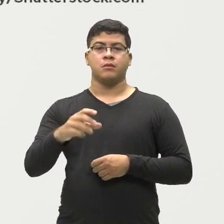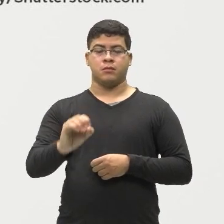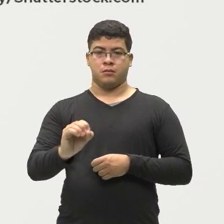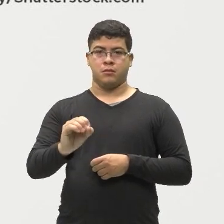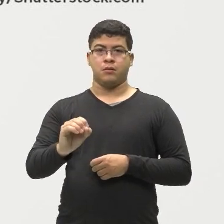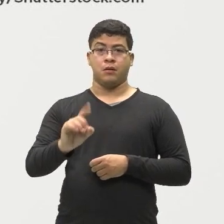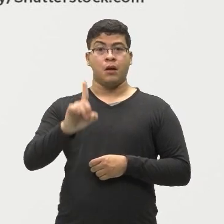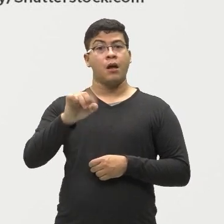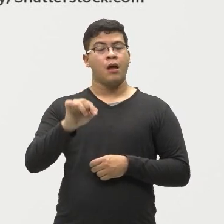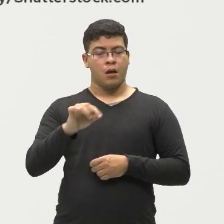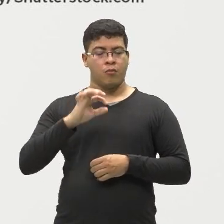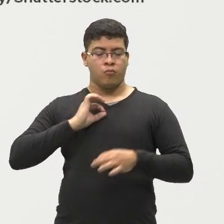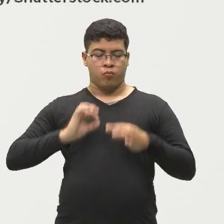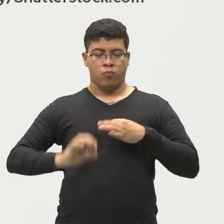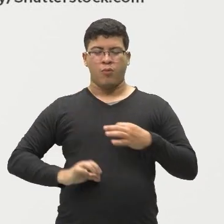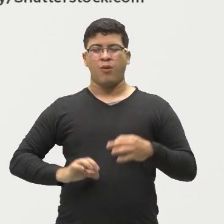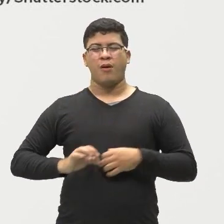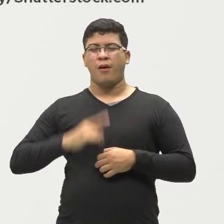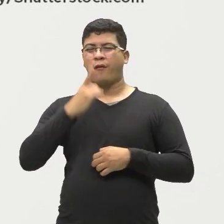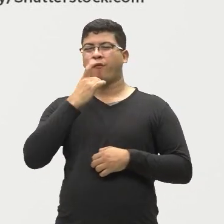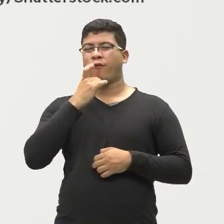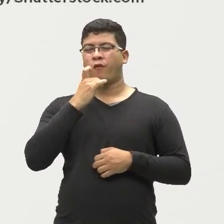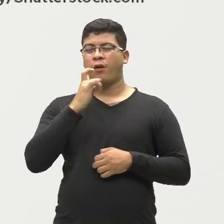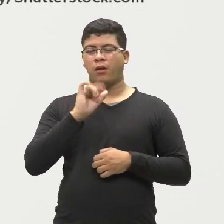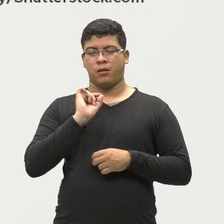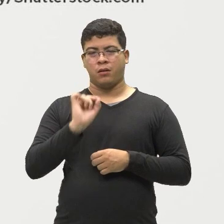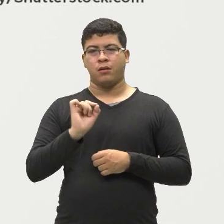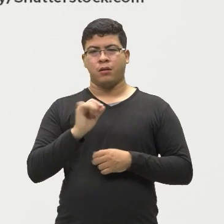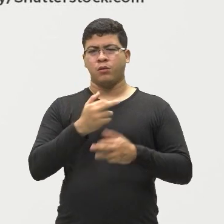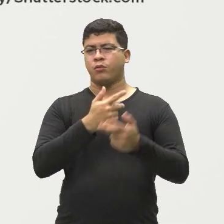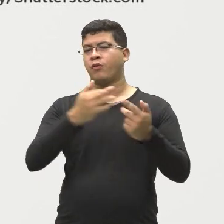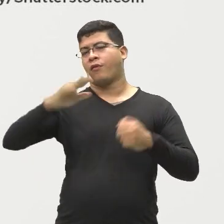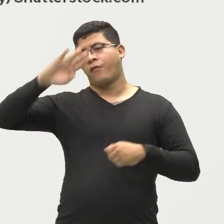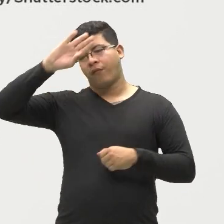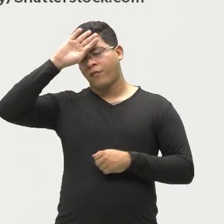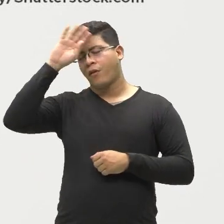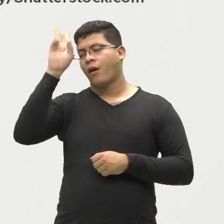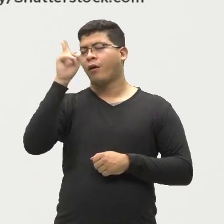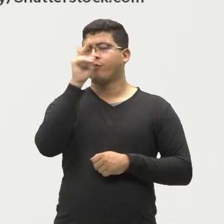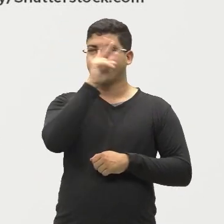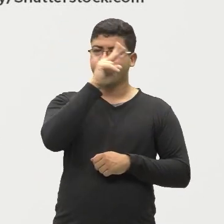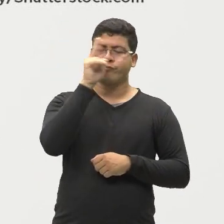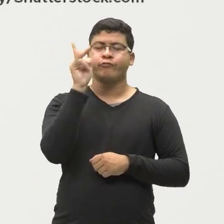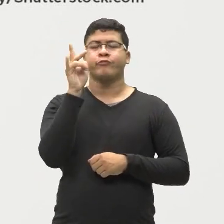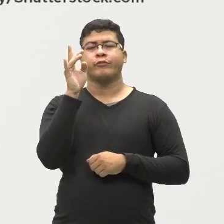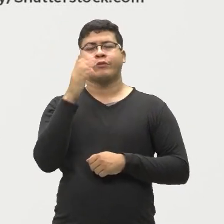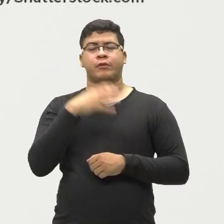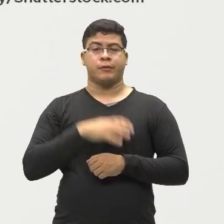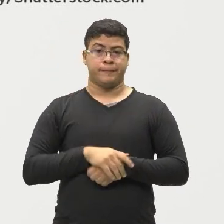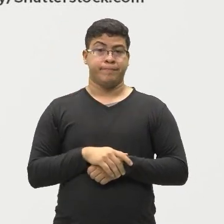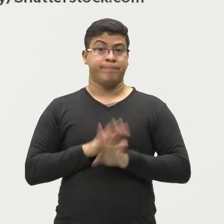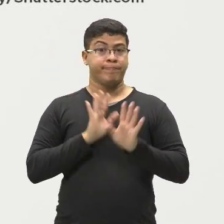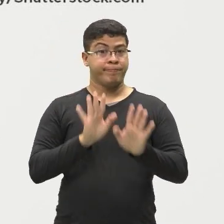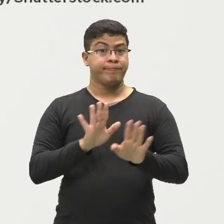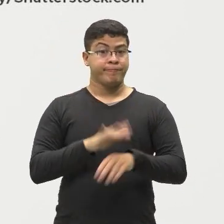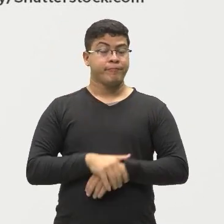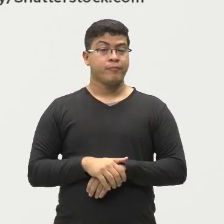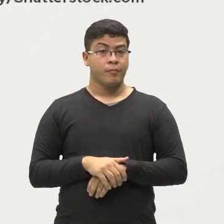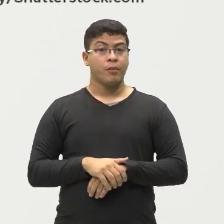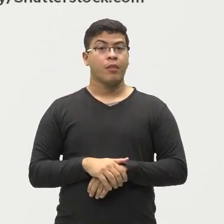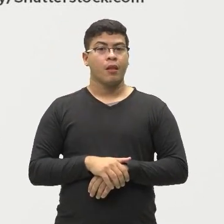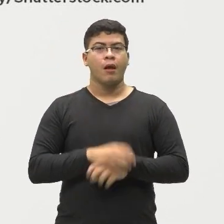essas manchinhas vermelhas aí na pele, entre outros, como febre, mal-estar, tá bom? E aí a gente ressalta